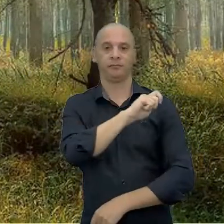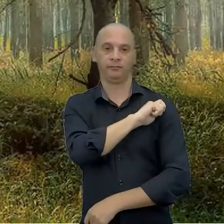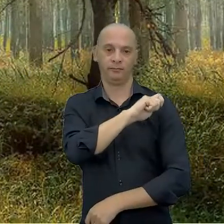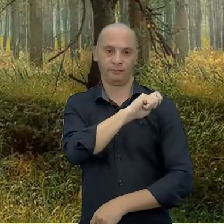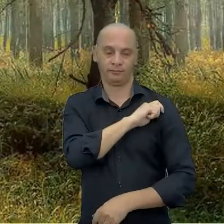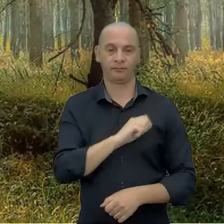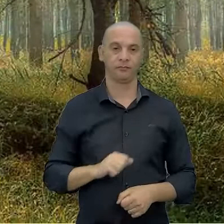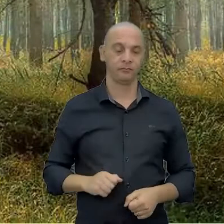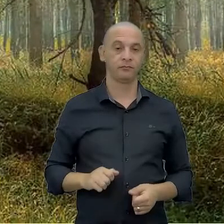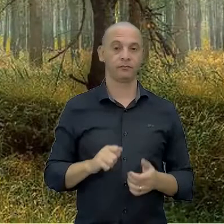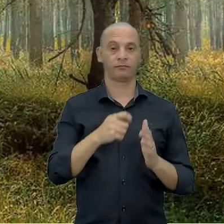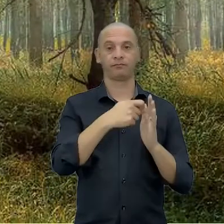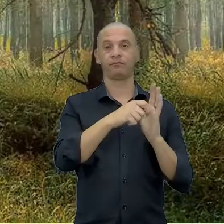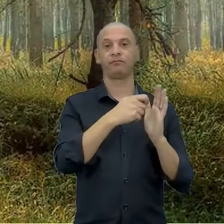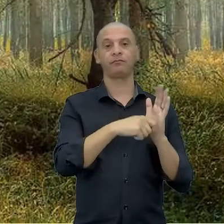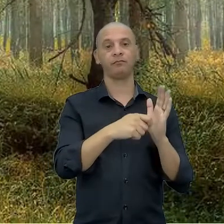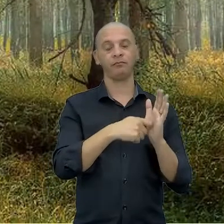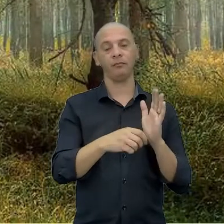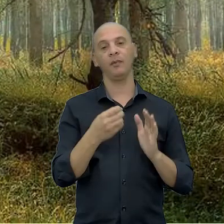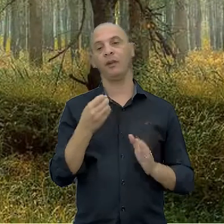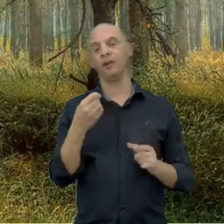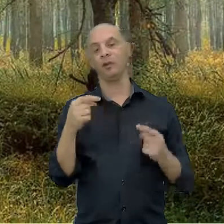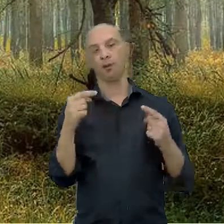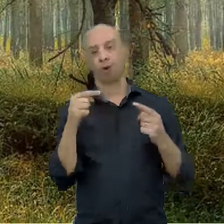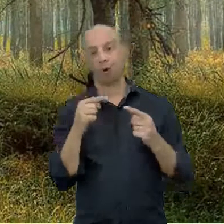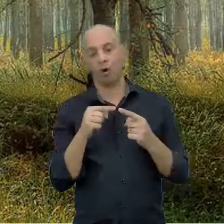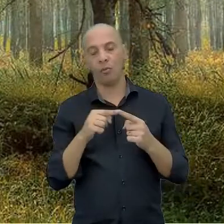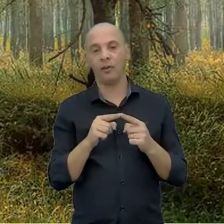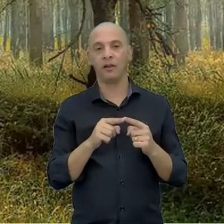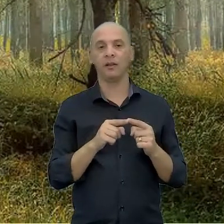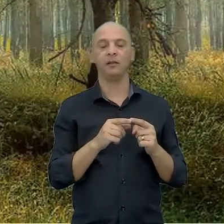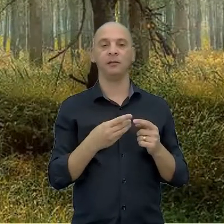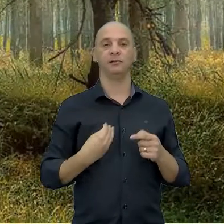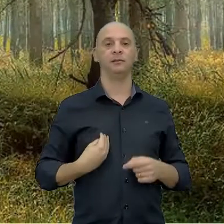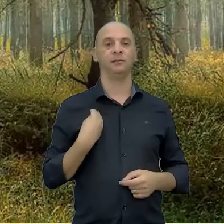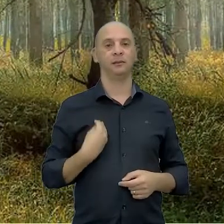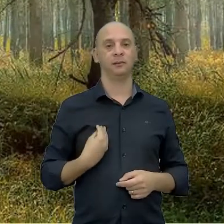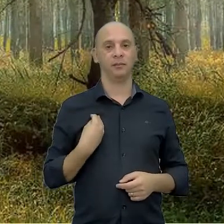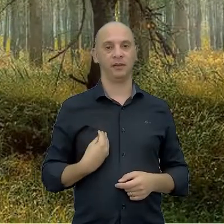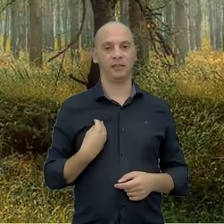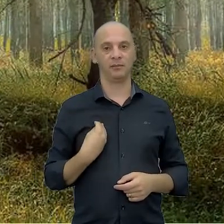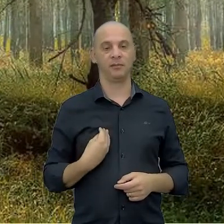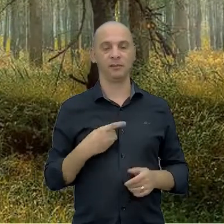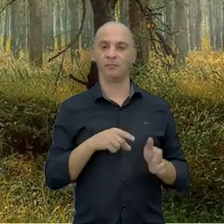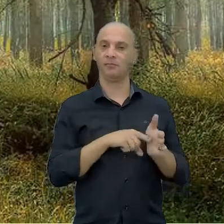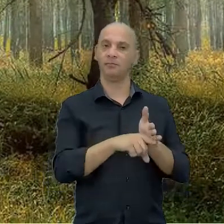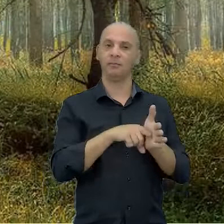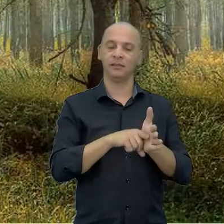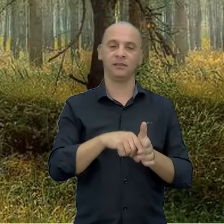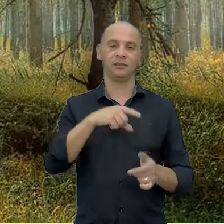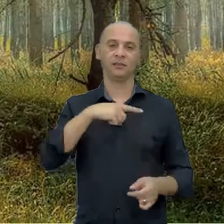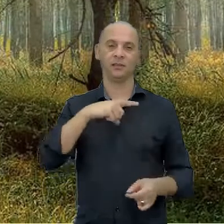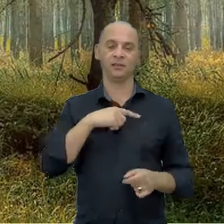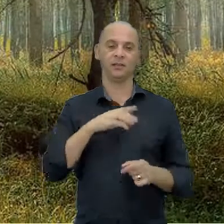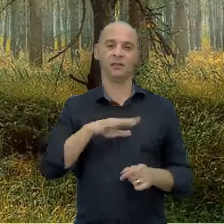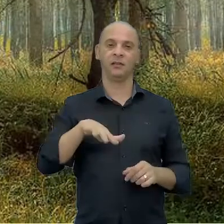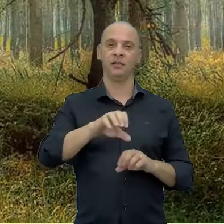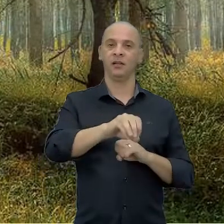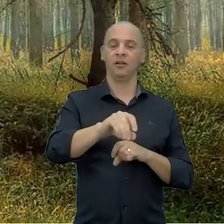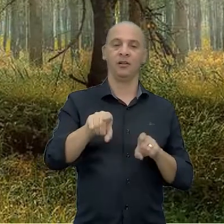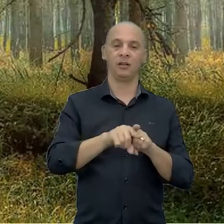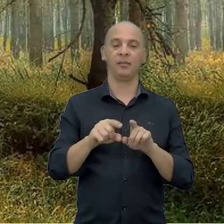ser feita de forma escrita, com base no critério de participação nas pesquisas realizadas e